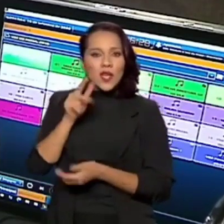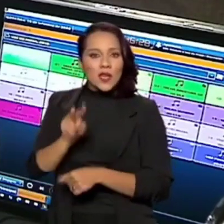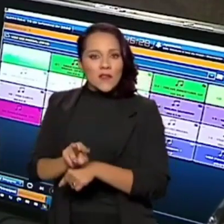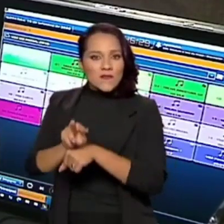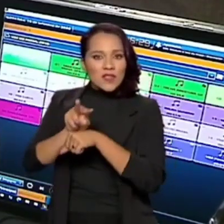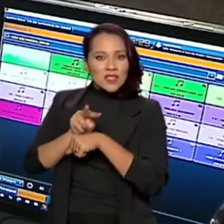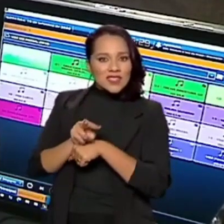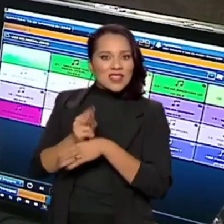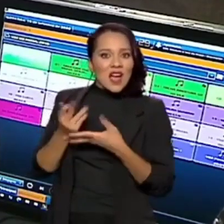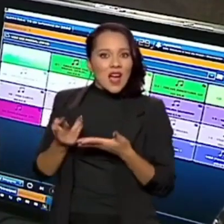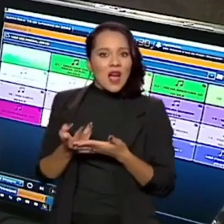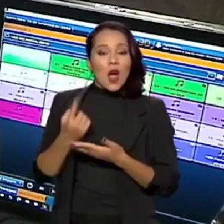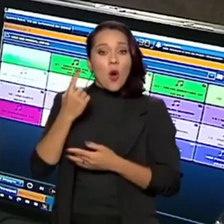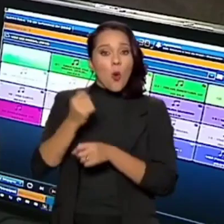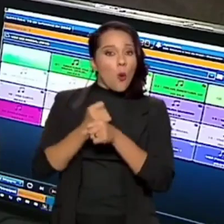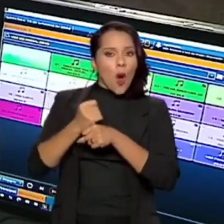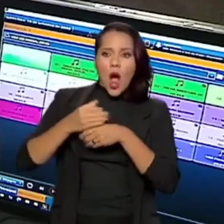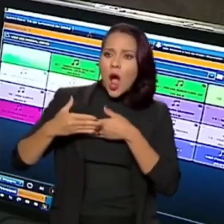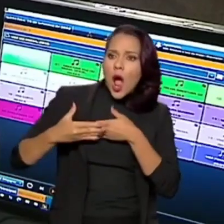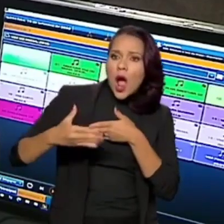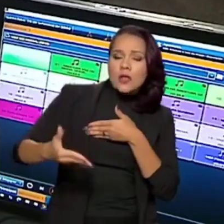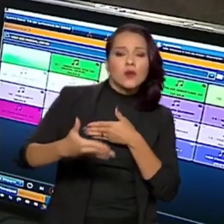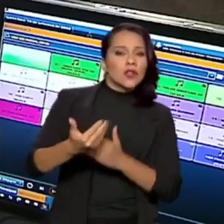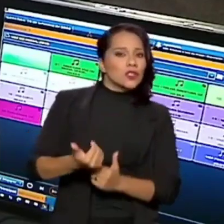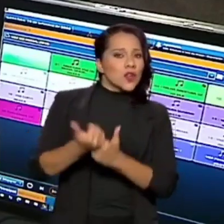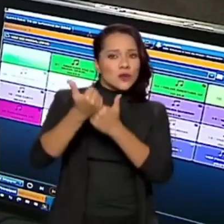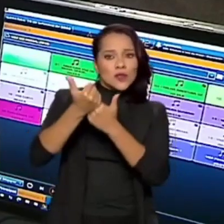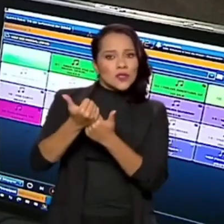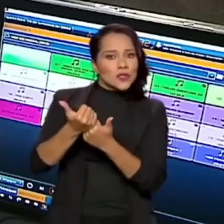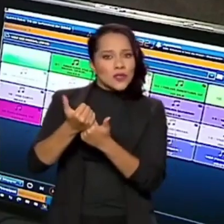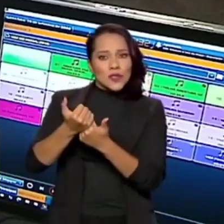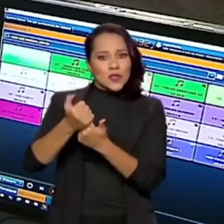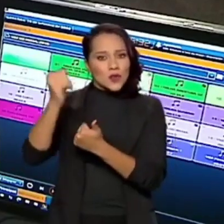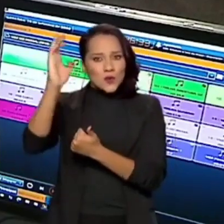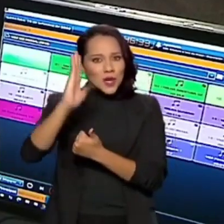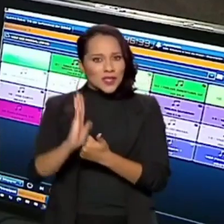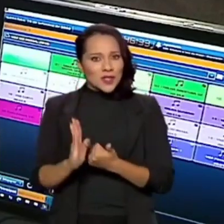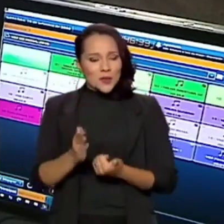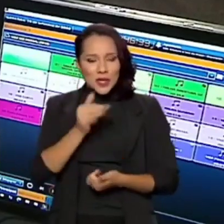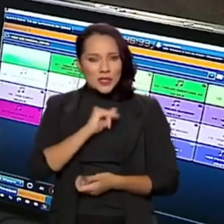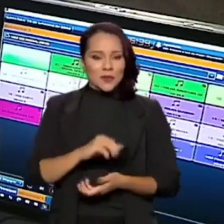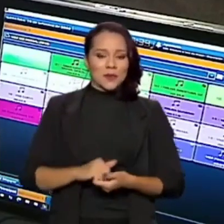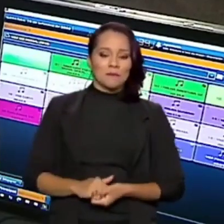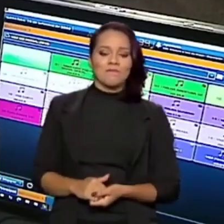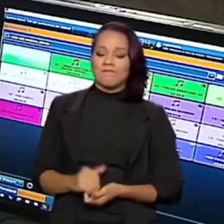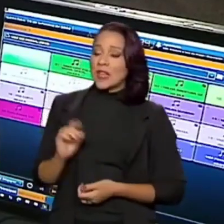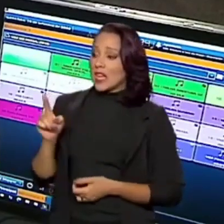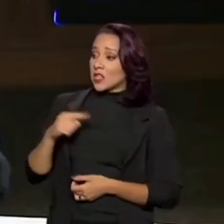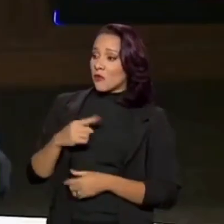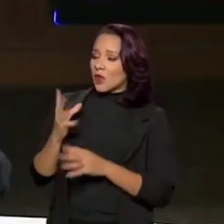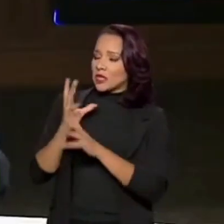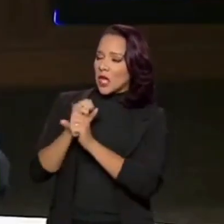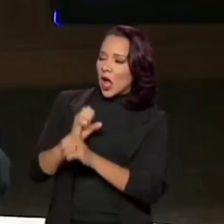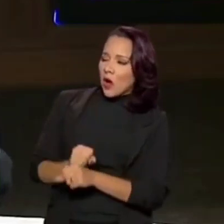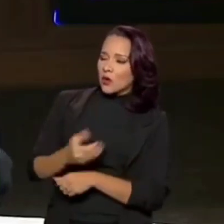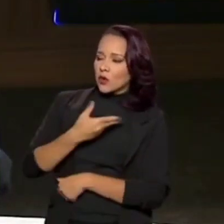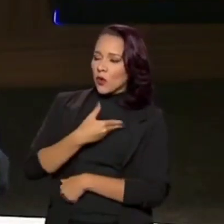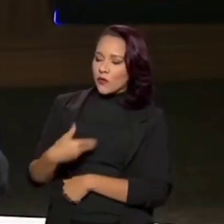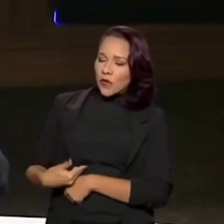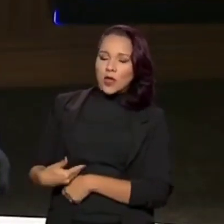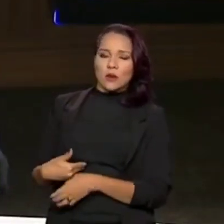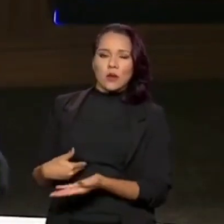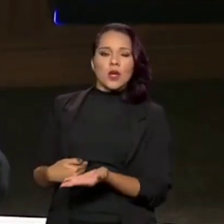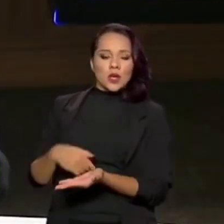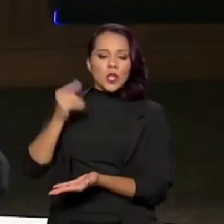financiar um ano inteiro de Auxílio Brasil, por exemplo. Então foi essa matemática aí do governo, ministro,